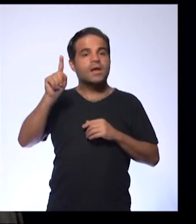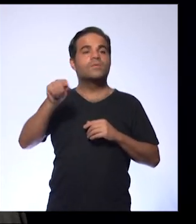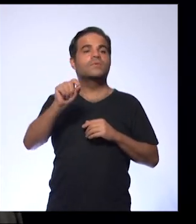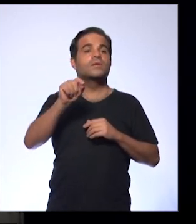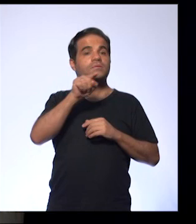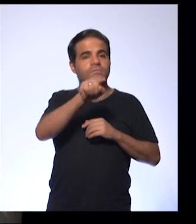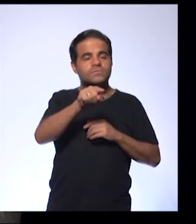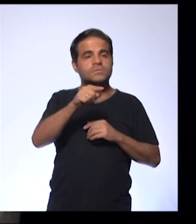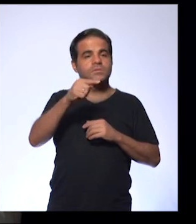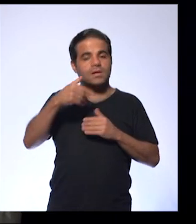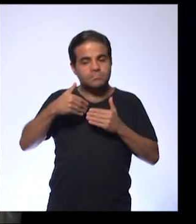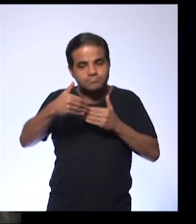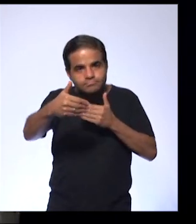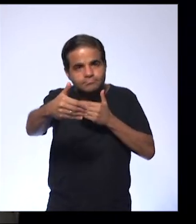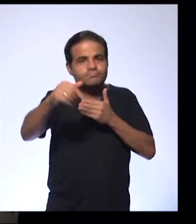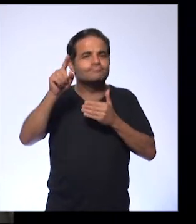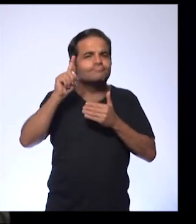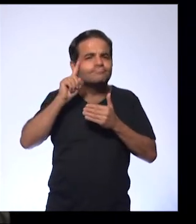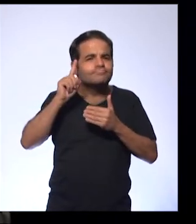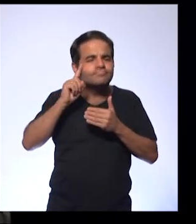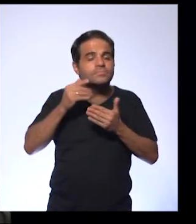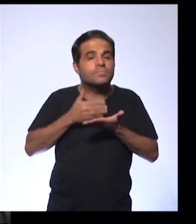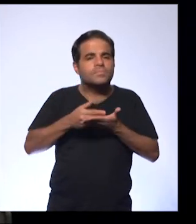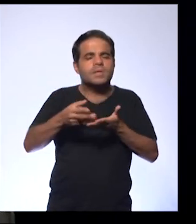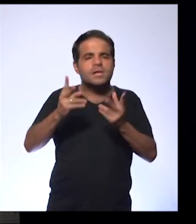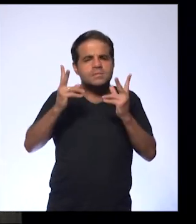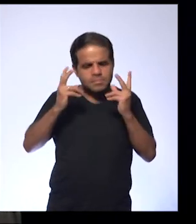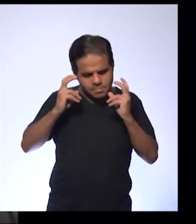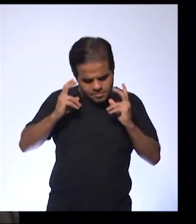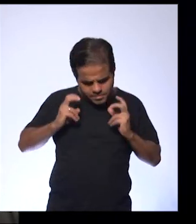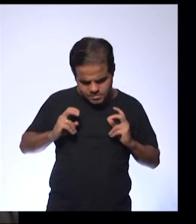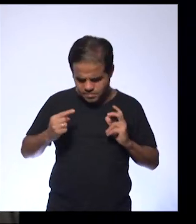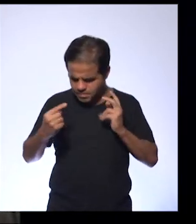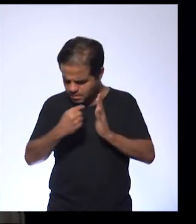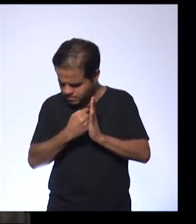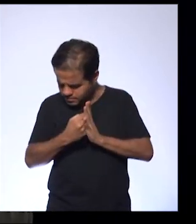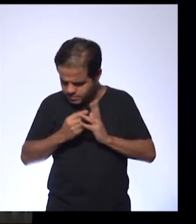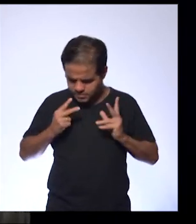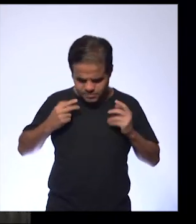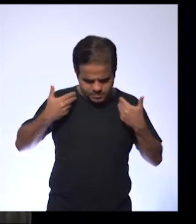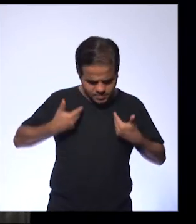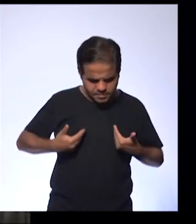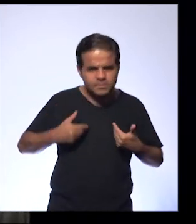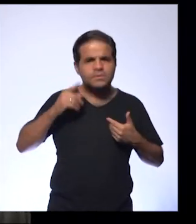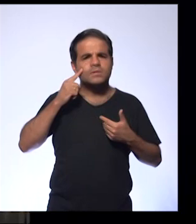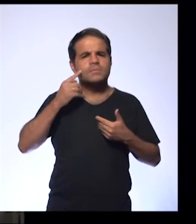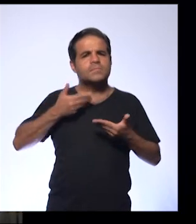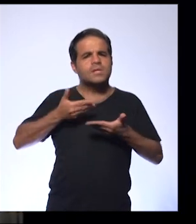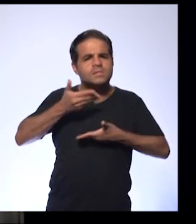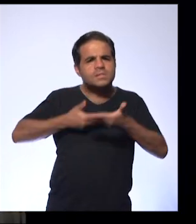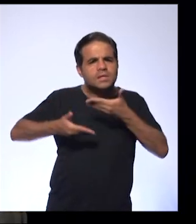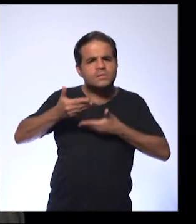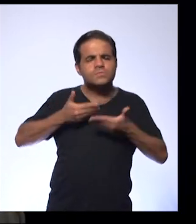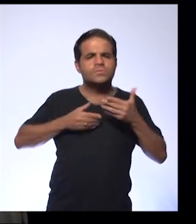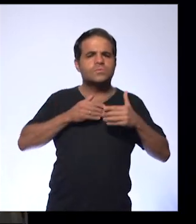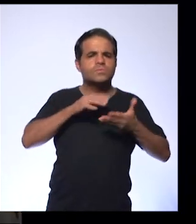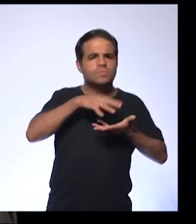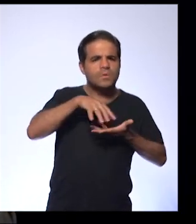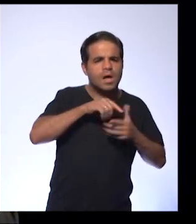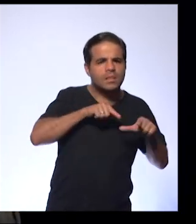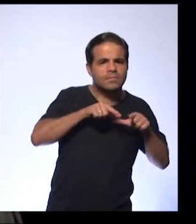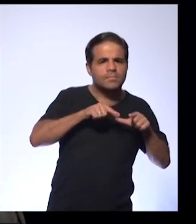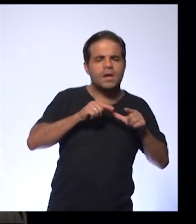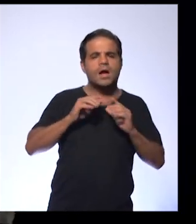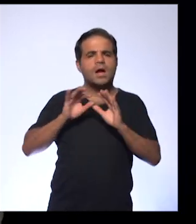que você, nos próximos dias, comece a se observar e analisar se durante as suas interações no ambiente de trabalho, no